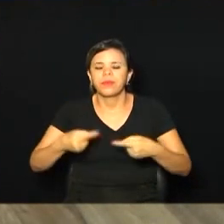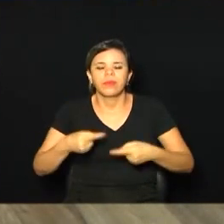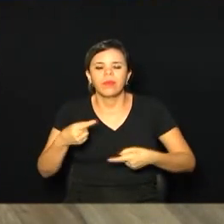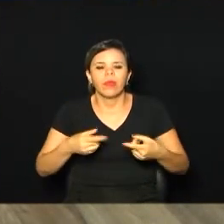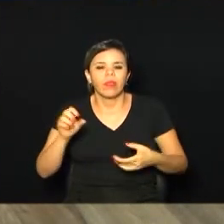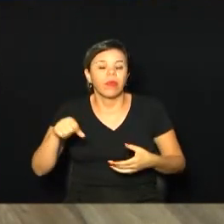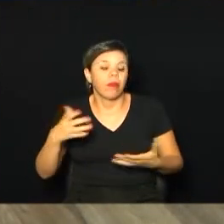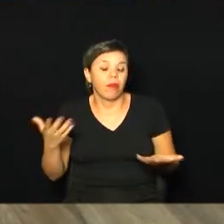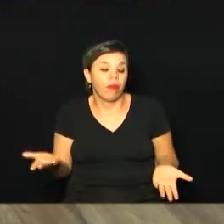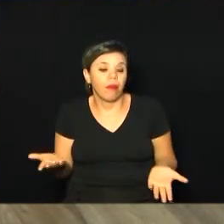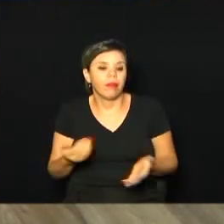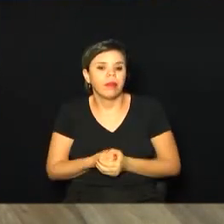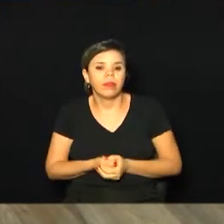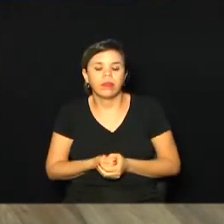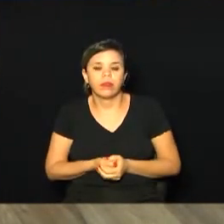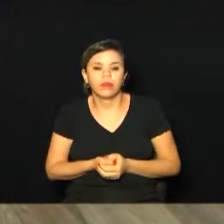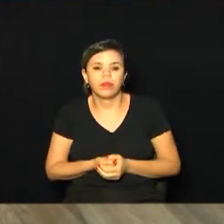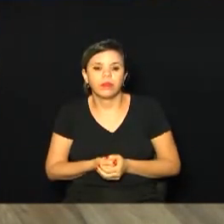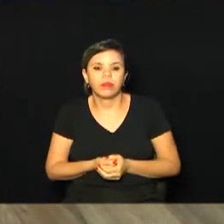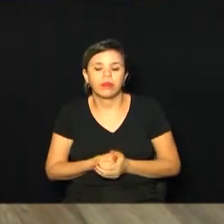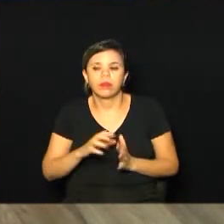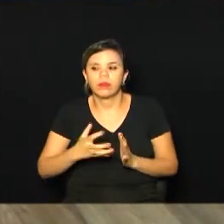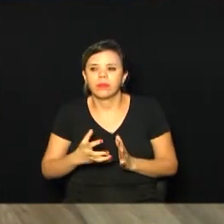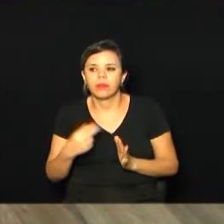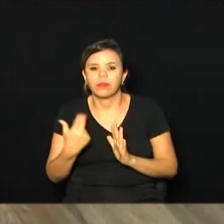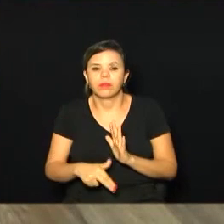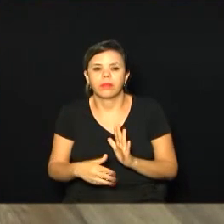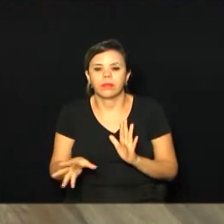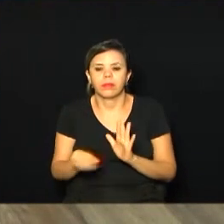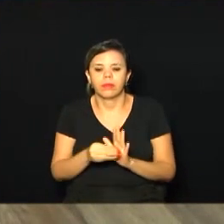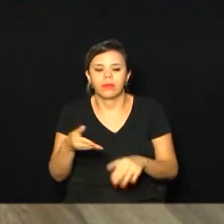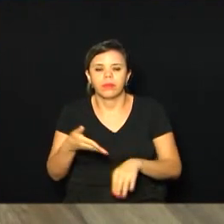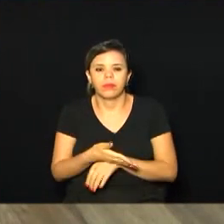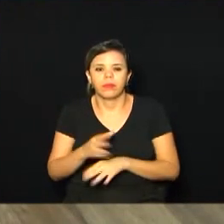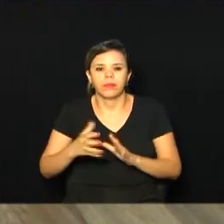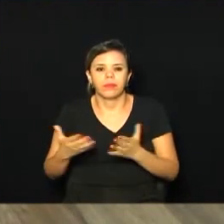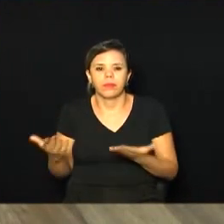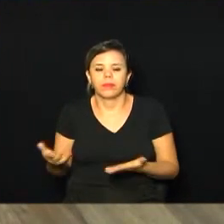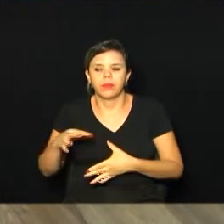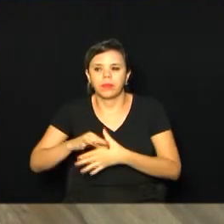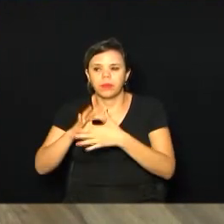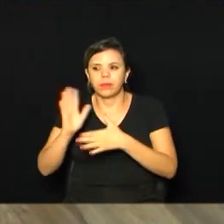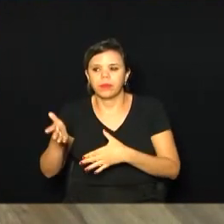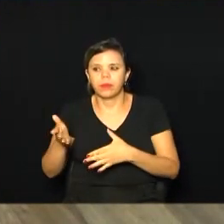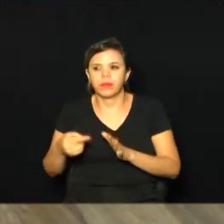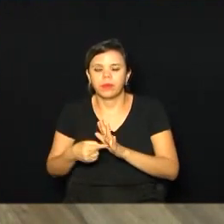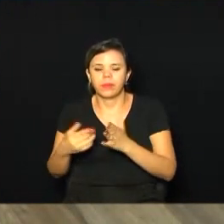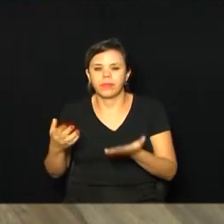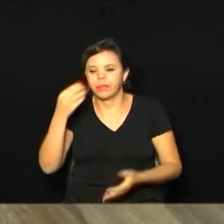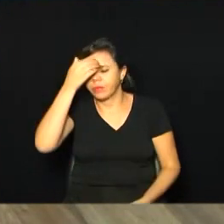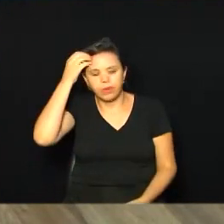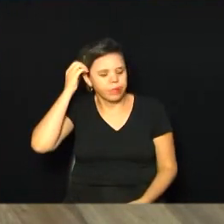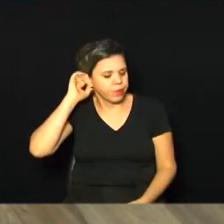Se interessa, o partido já coloca lá o nome, olha, interessa para tal partido. O líder já aponta isso,